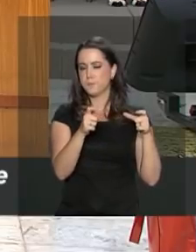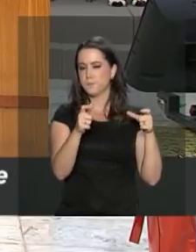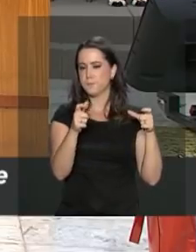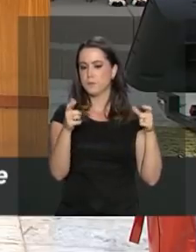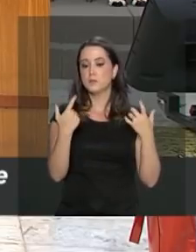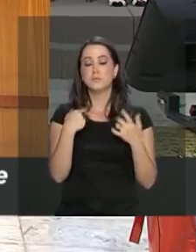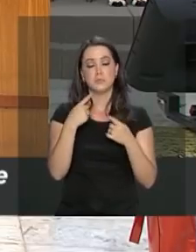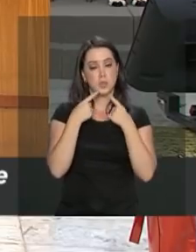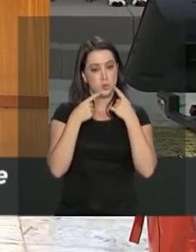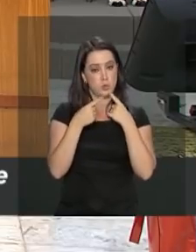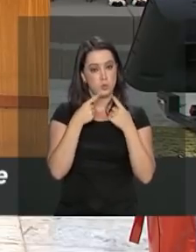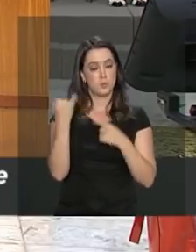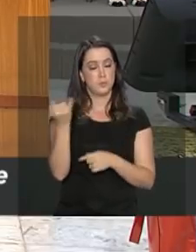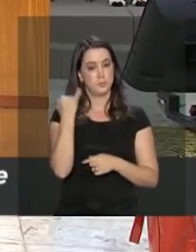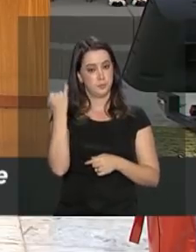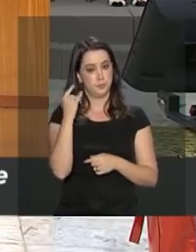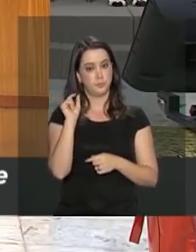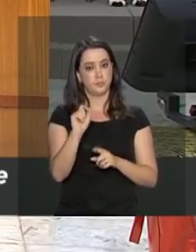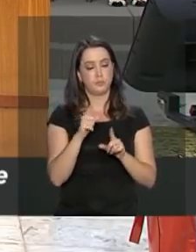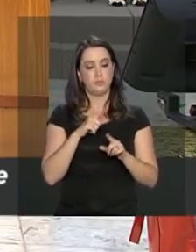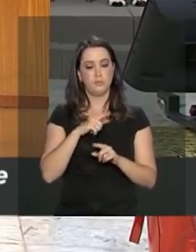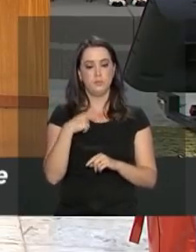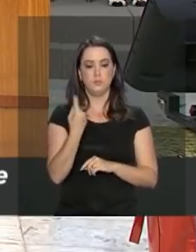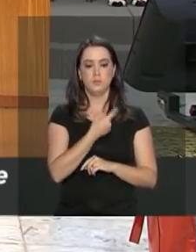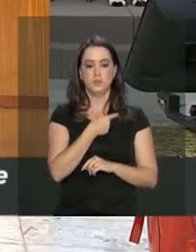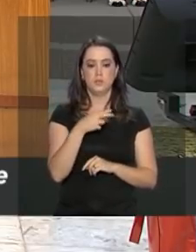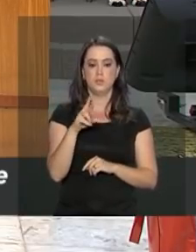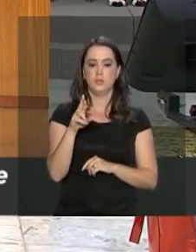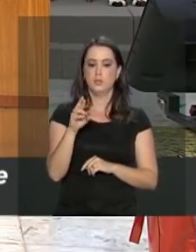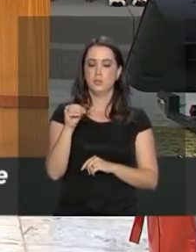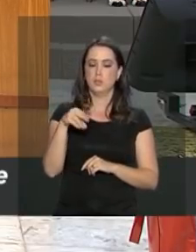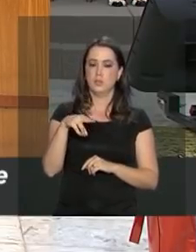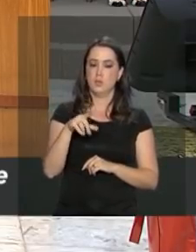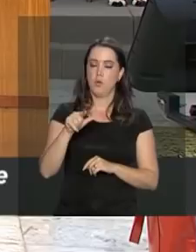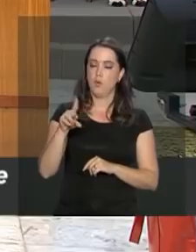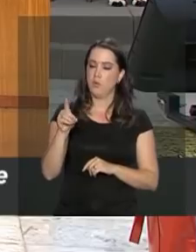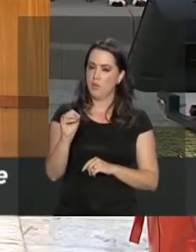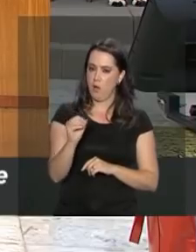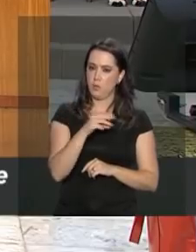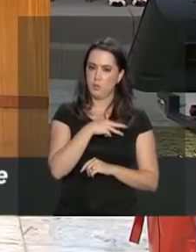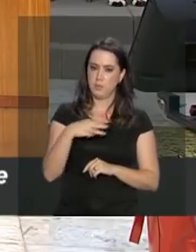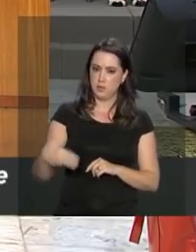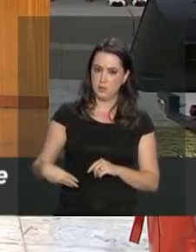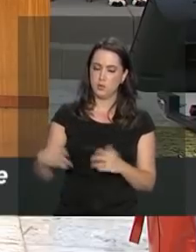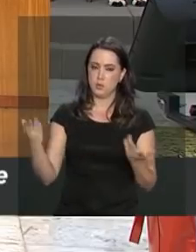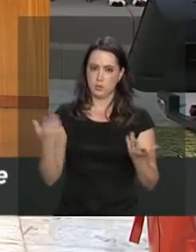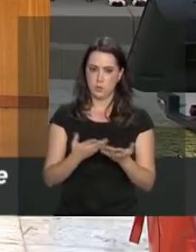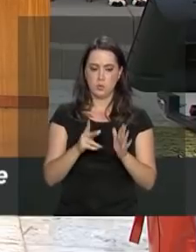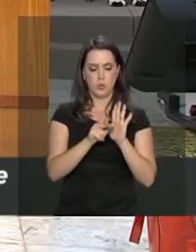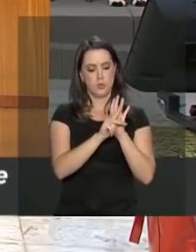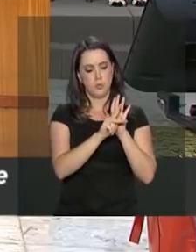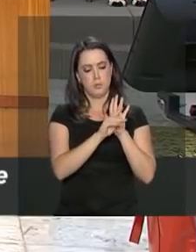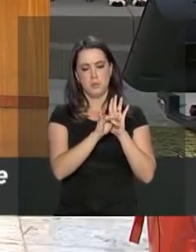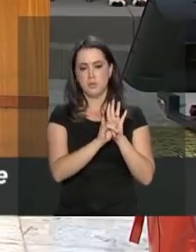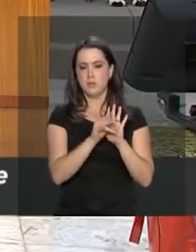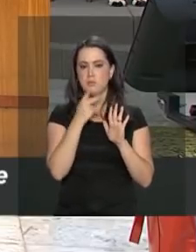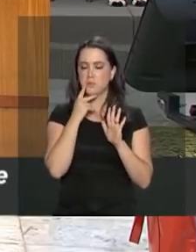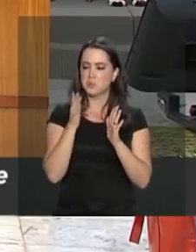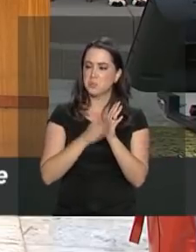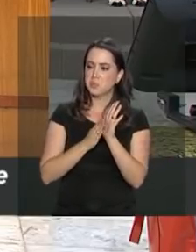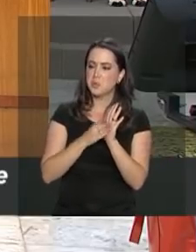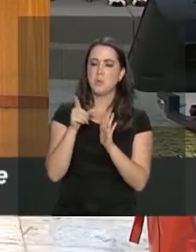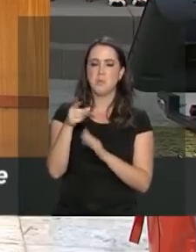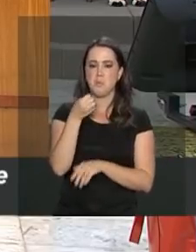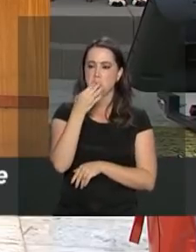de um discurso muito entusiasmado o nosso ronaldo fonseca que hoje é o titular da pasta ela elogiando